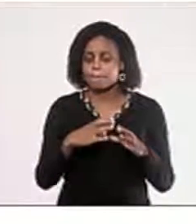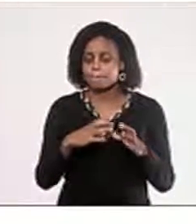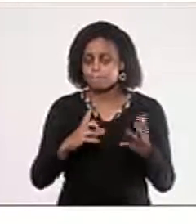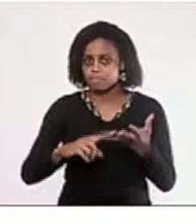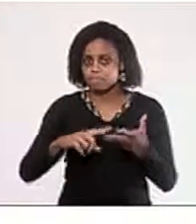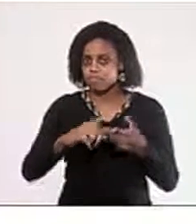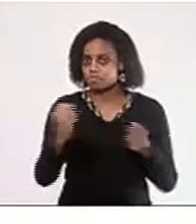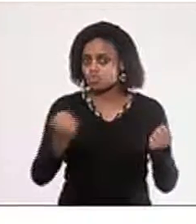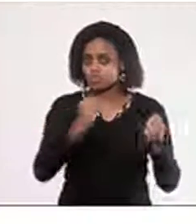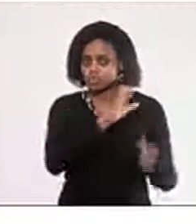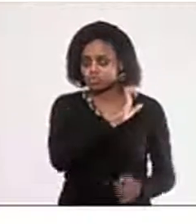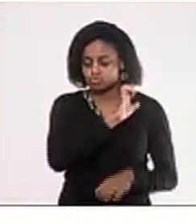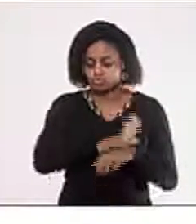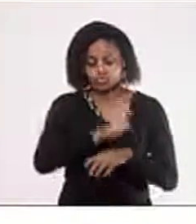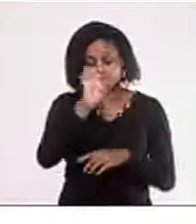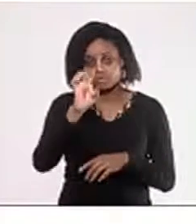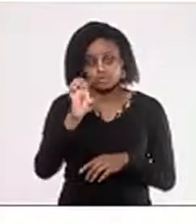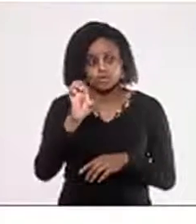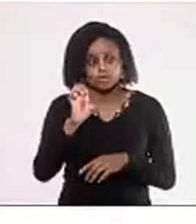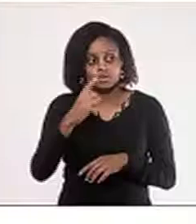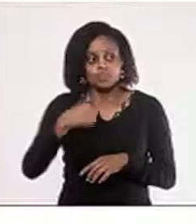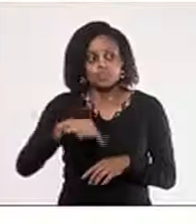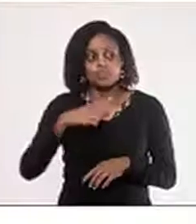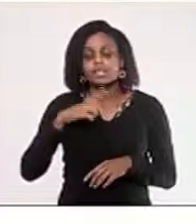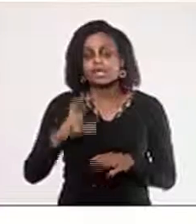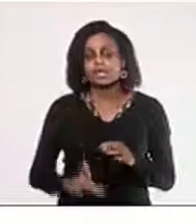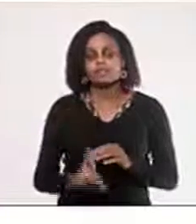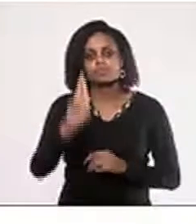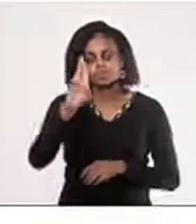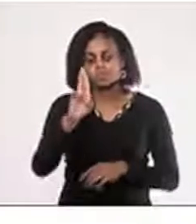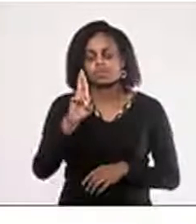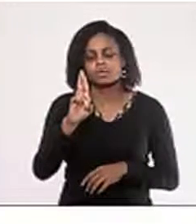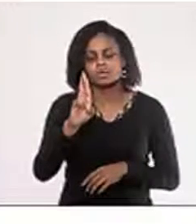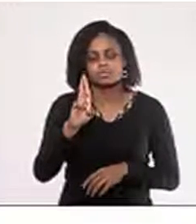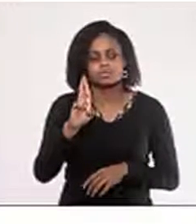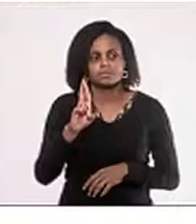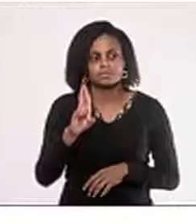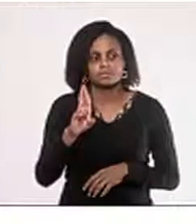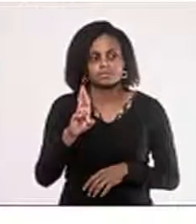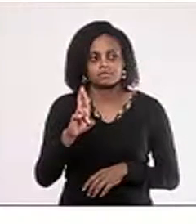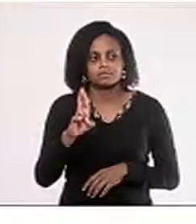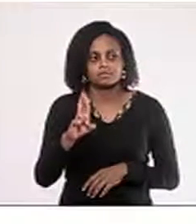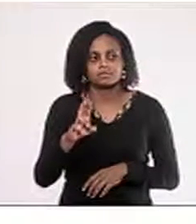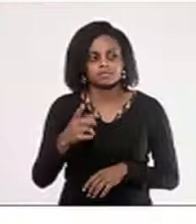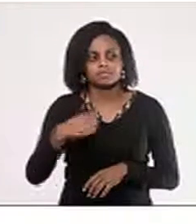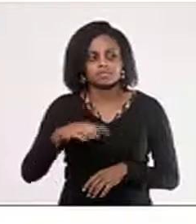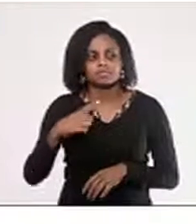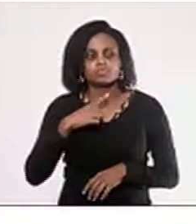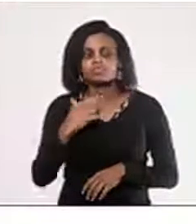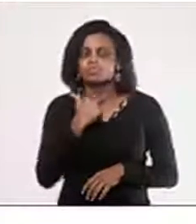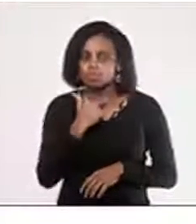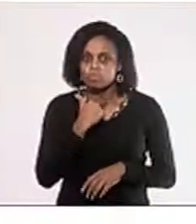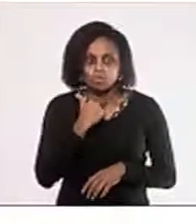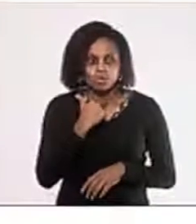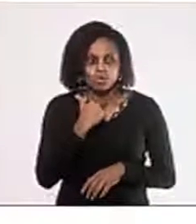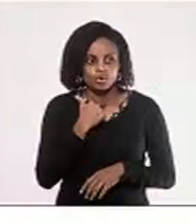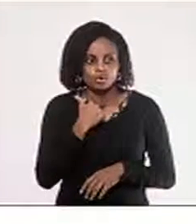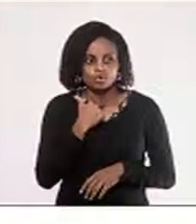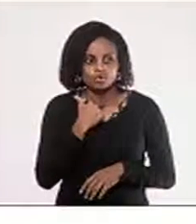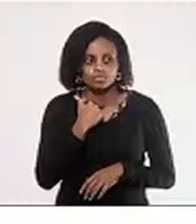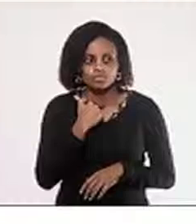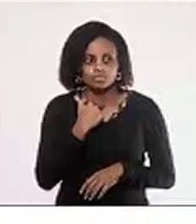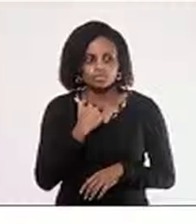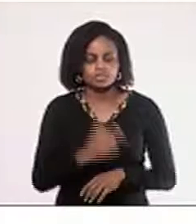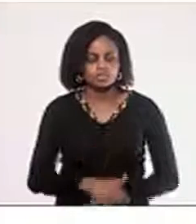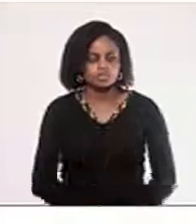Estado, a gente tem responsabilidade. E a gente não pode